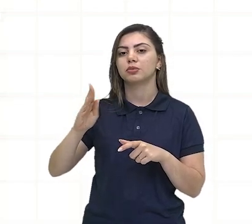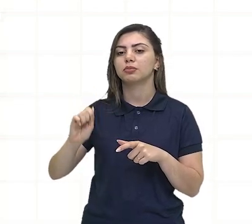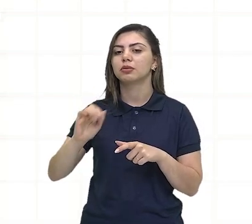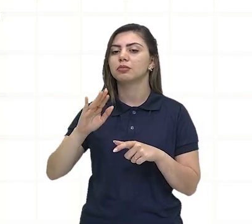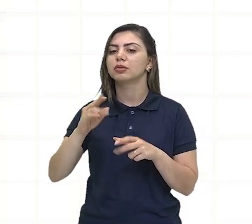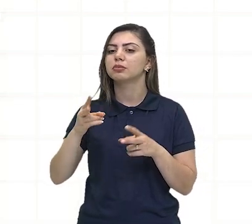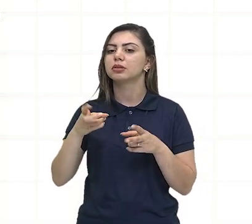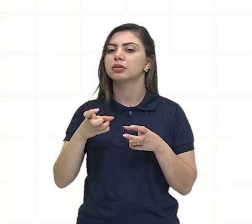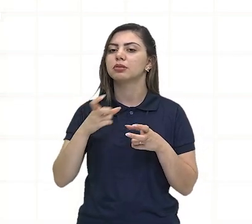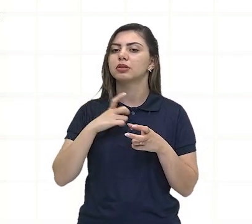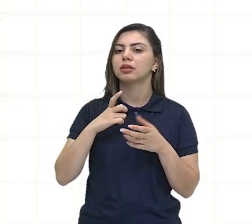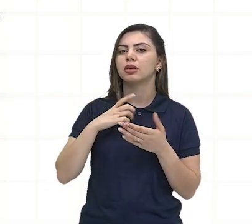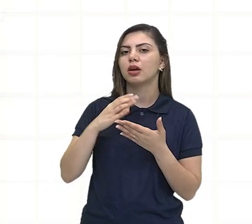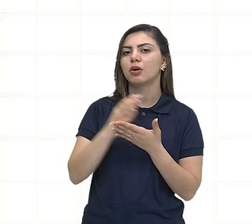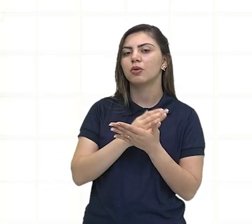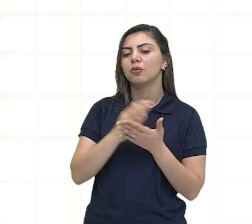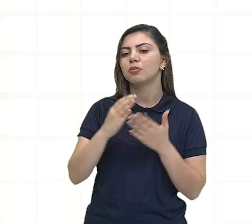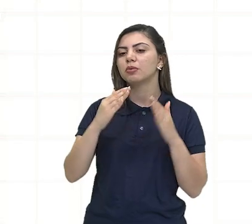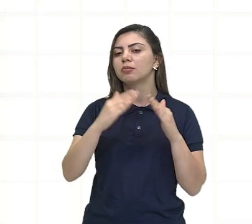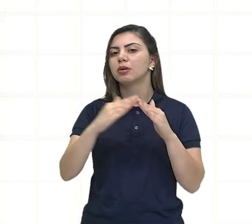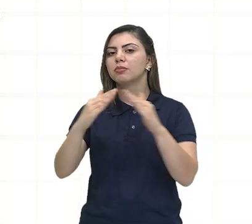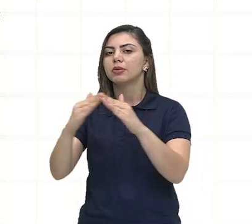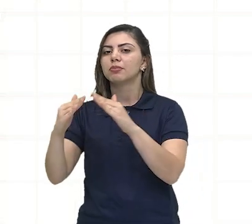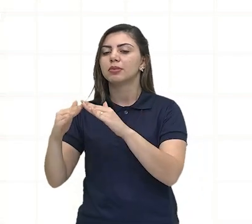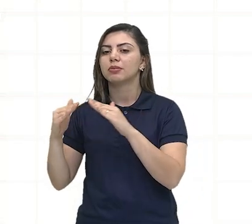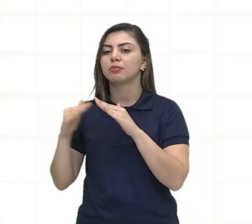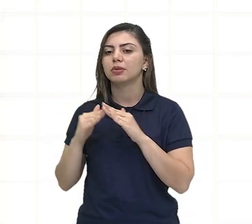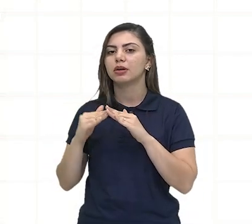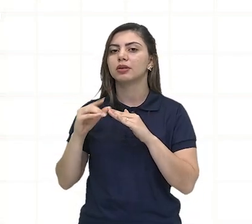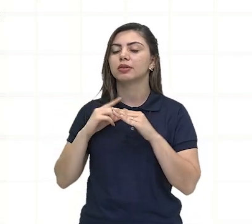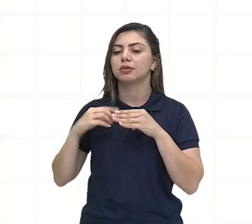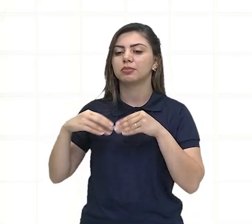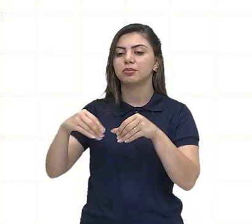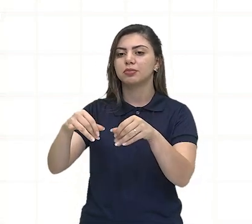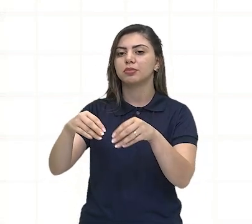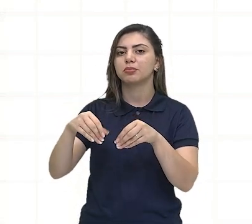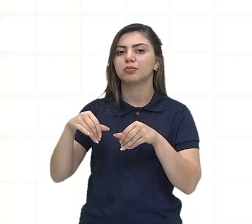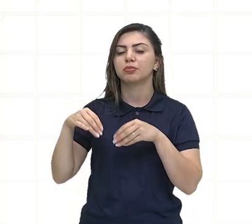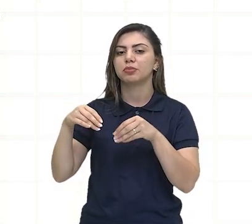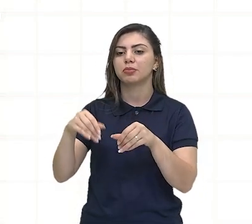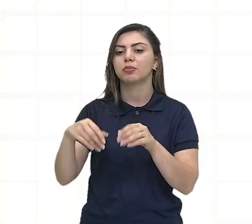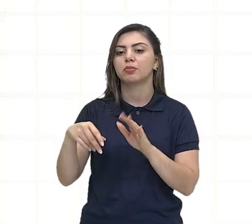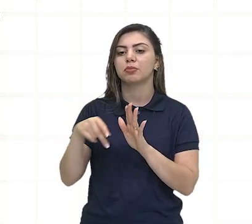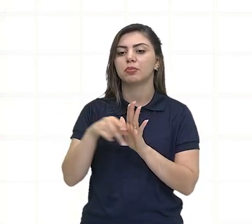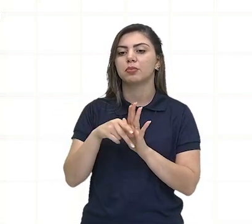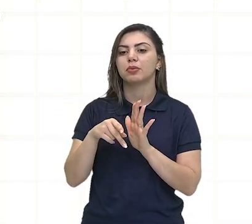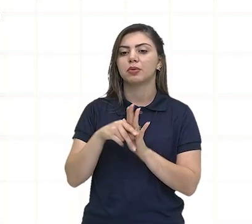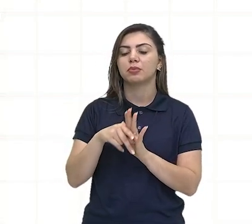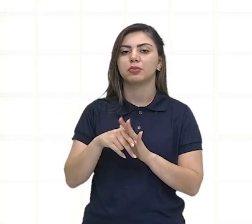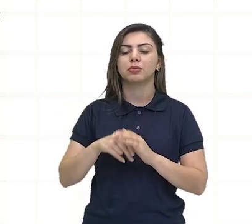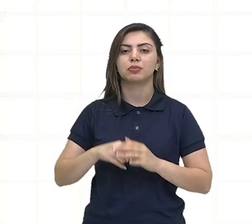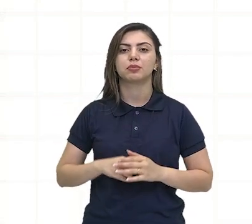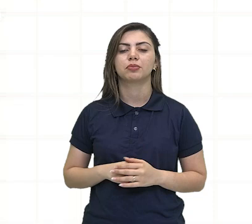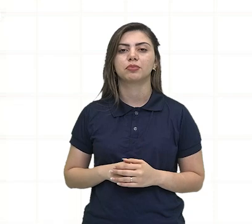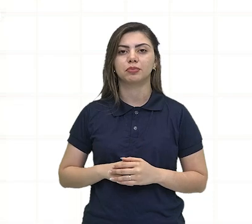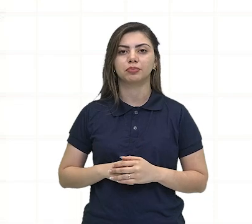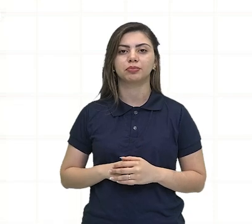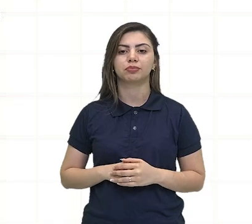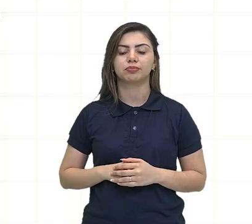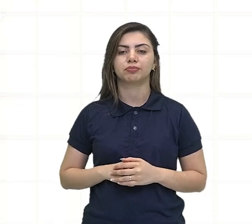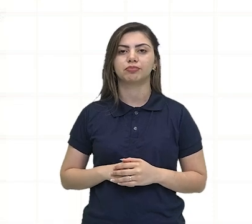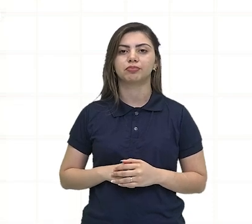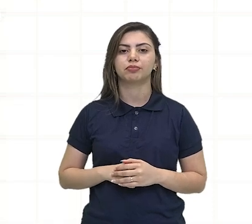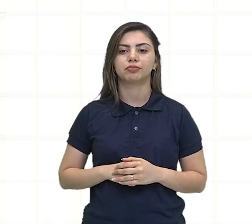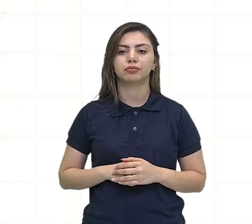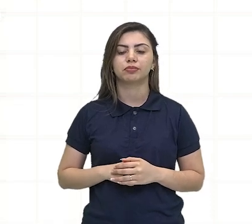podem observar, ela é uma vila do distrito de Paricatuba.